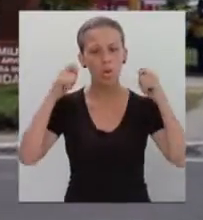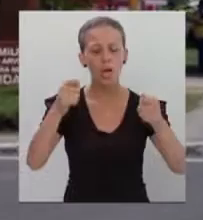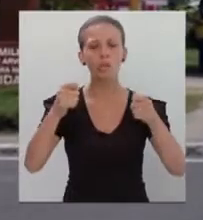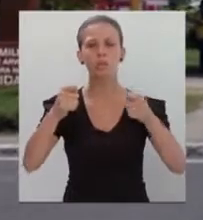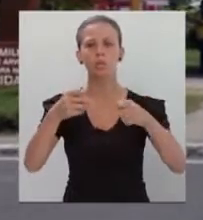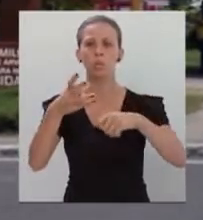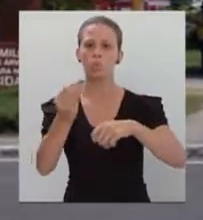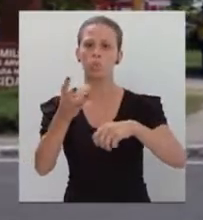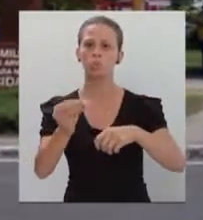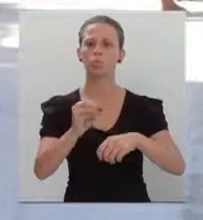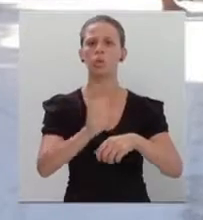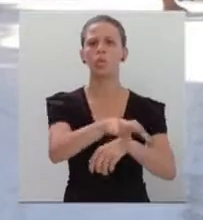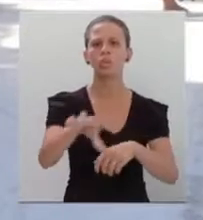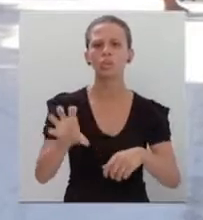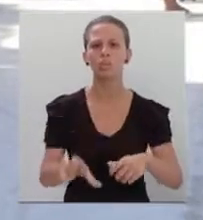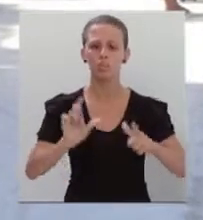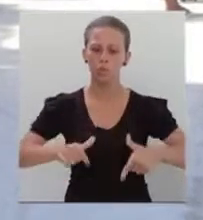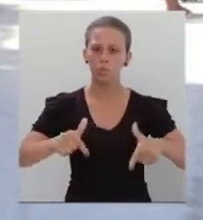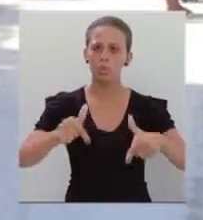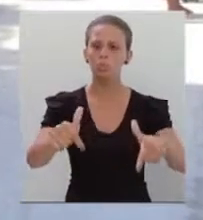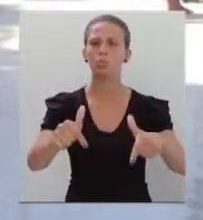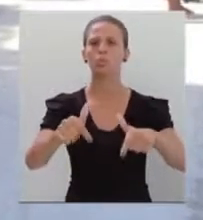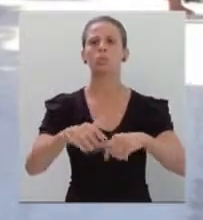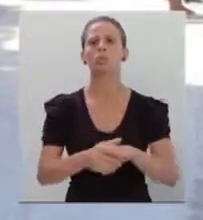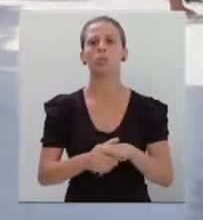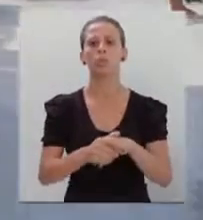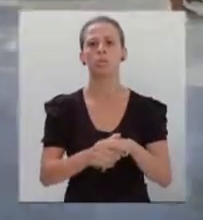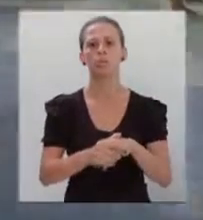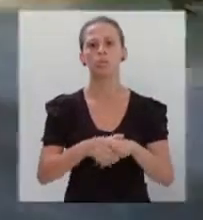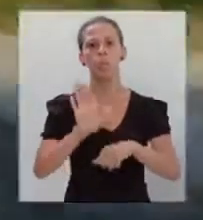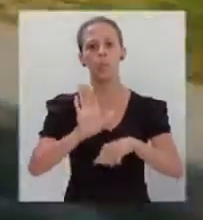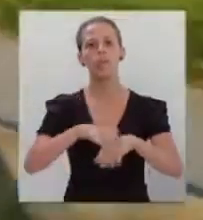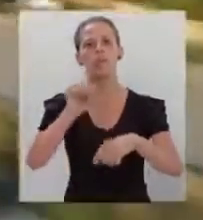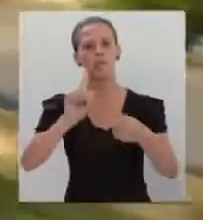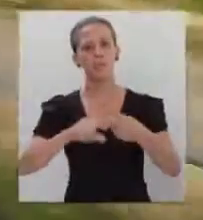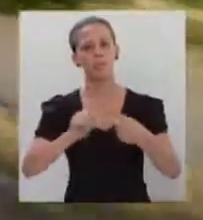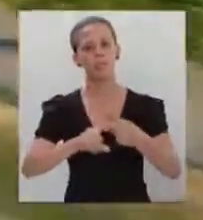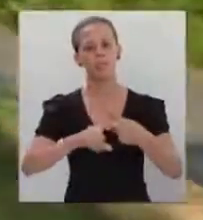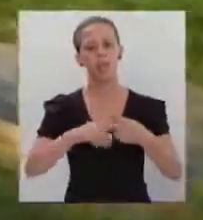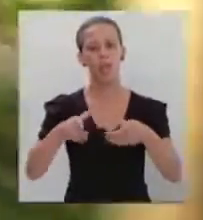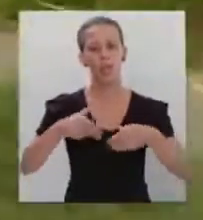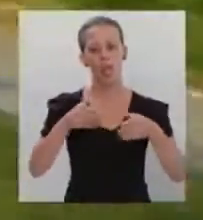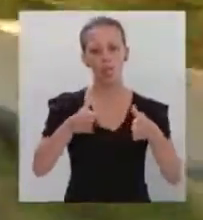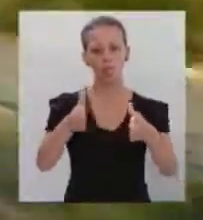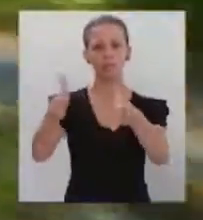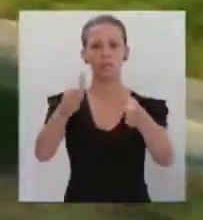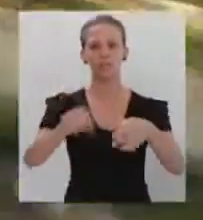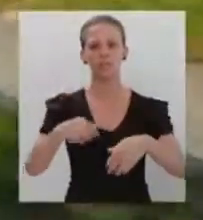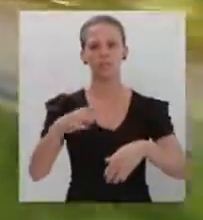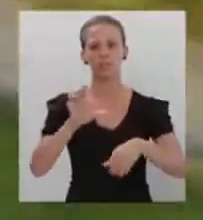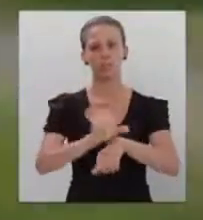mobilizar vários setores em busca de mobilidade urbana e de uma malha cicloviária para a cidade de Maceió.